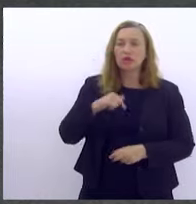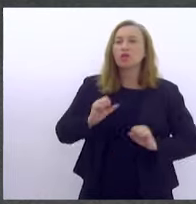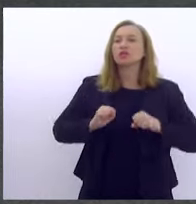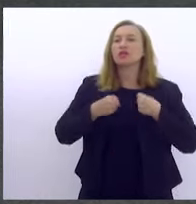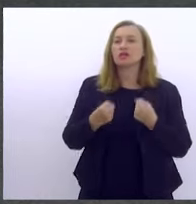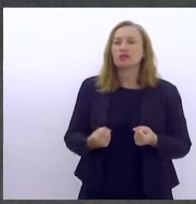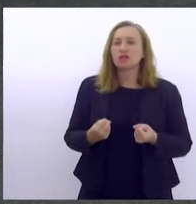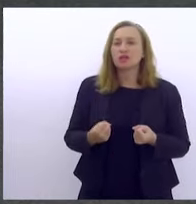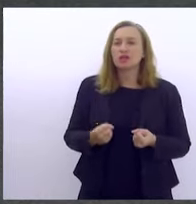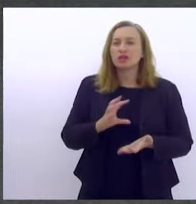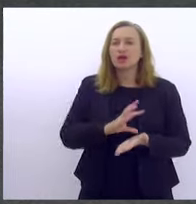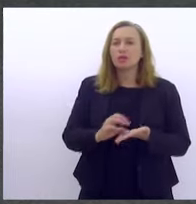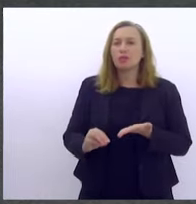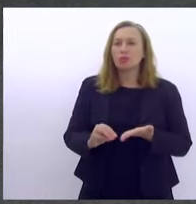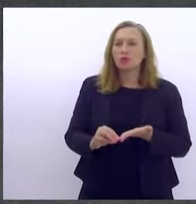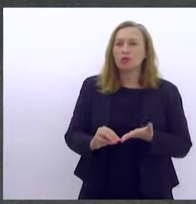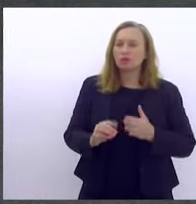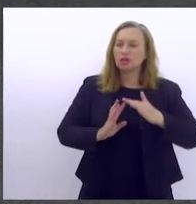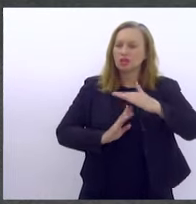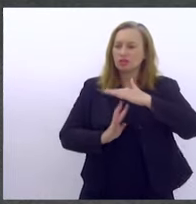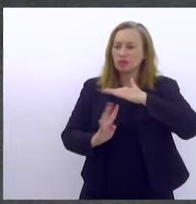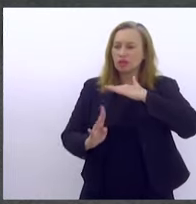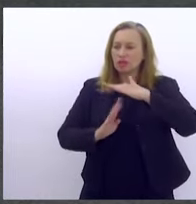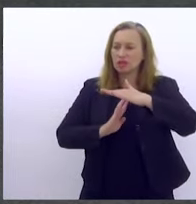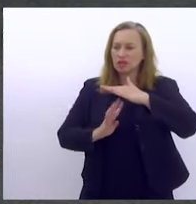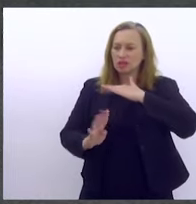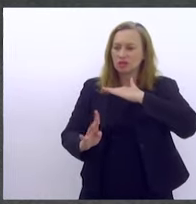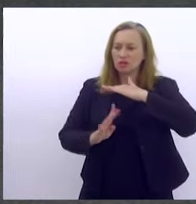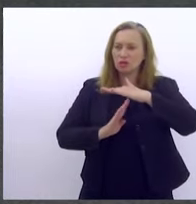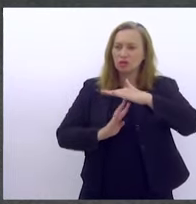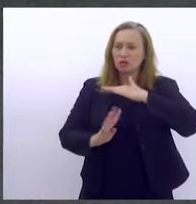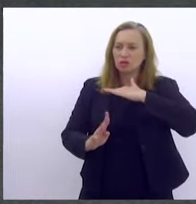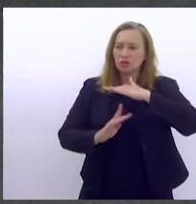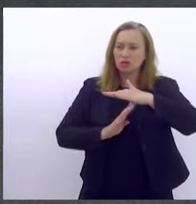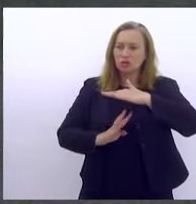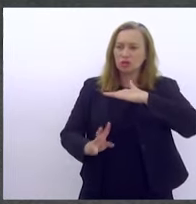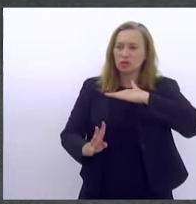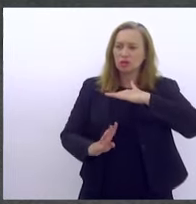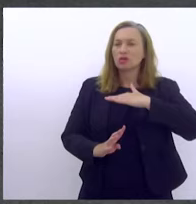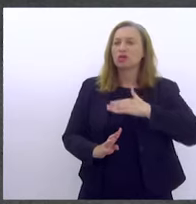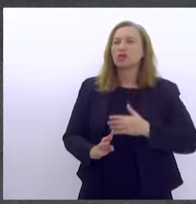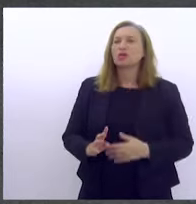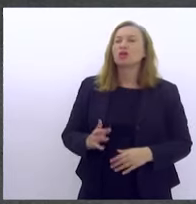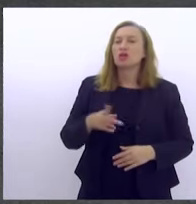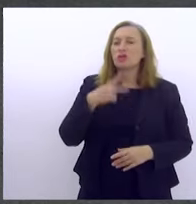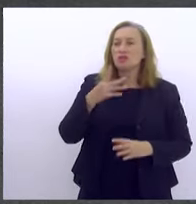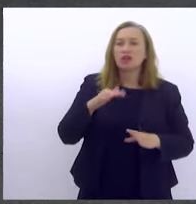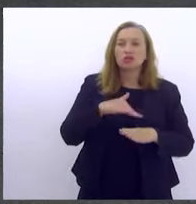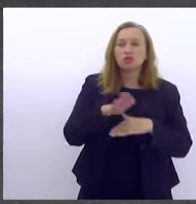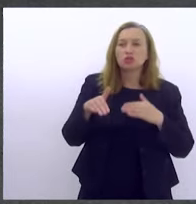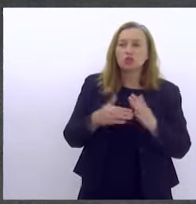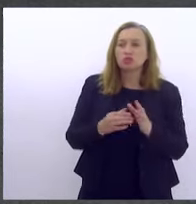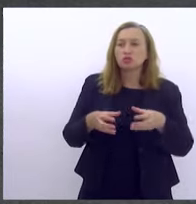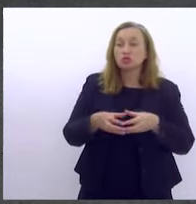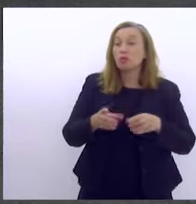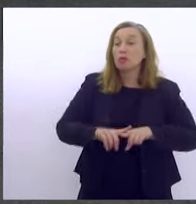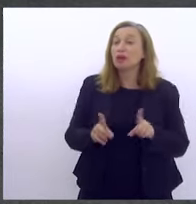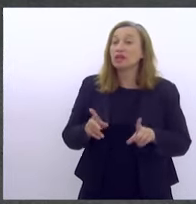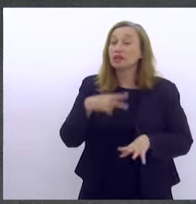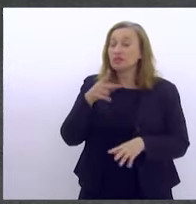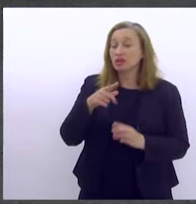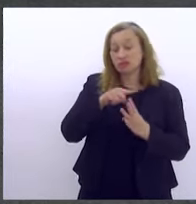por exemplo, a pauta de migração e refúgio muito fortemente. Eu falo em prol de todas as etnias. Mas a gente está falando